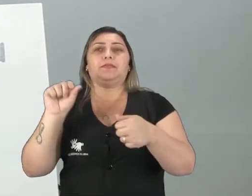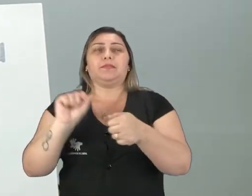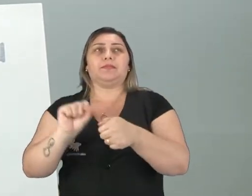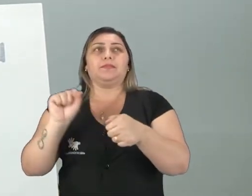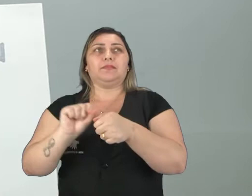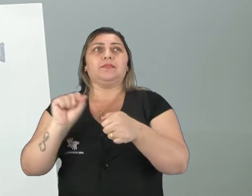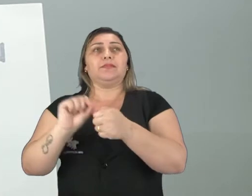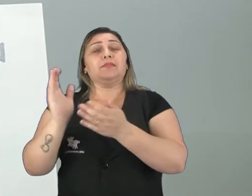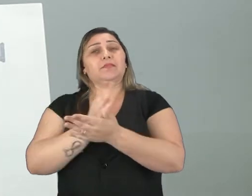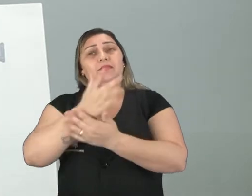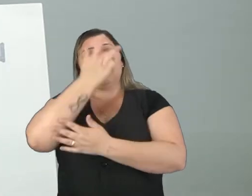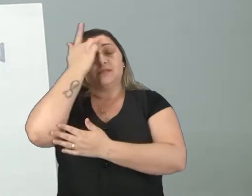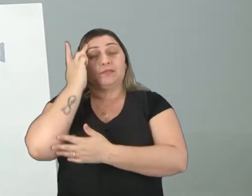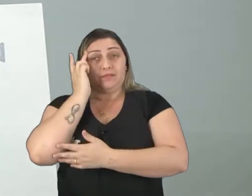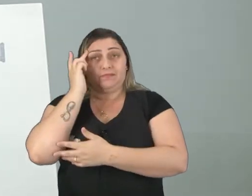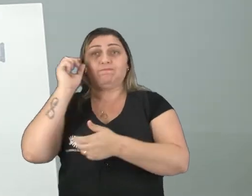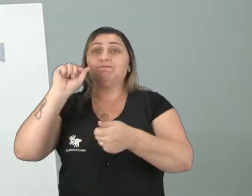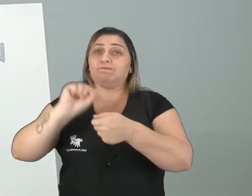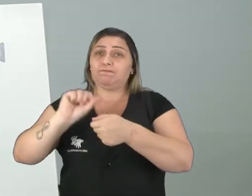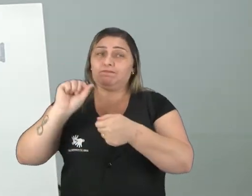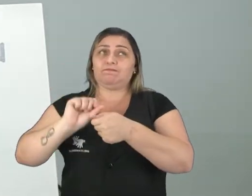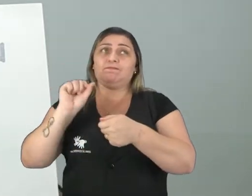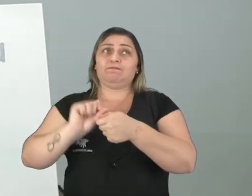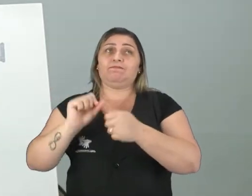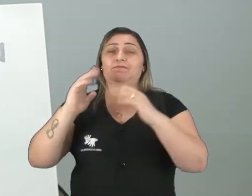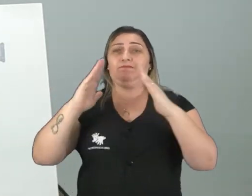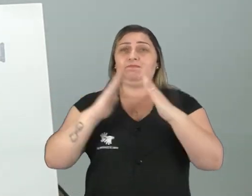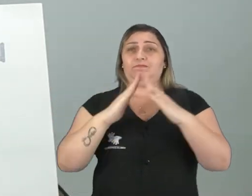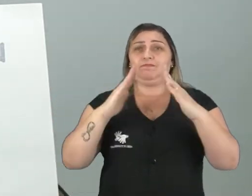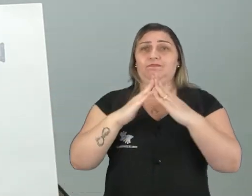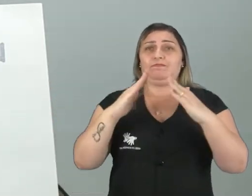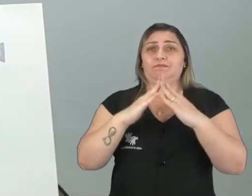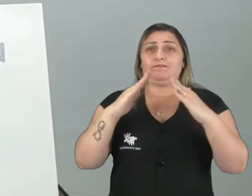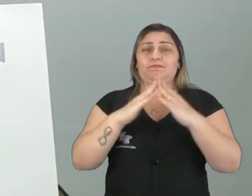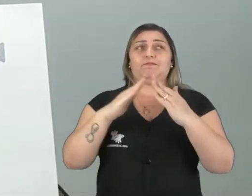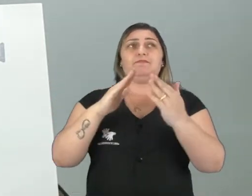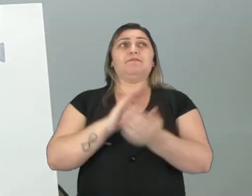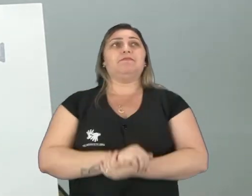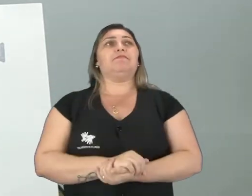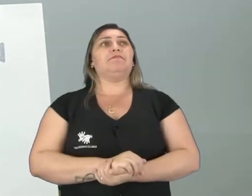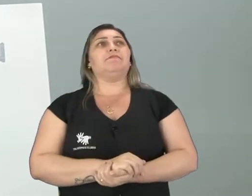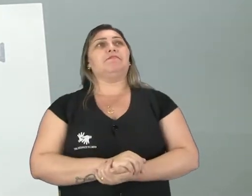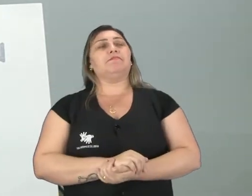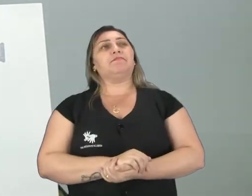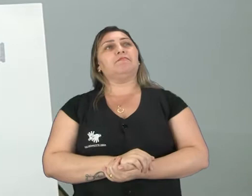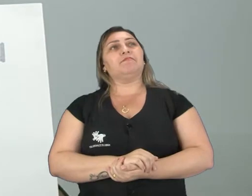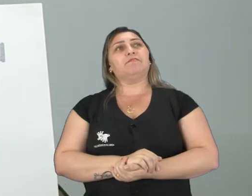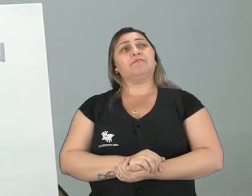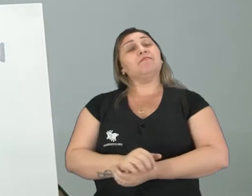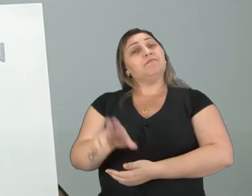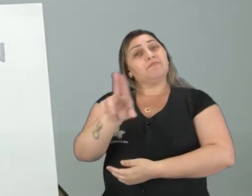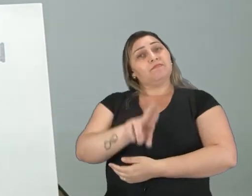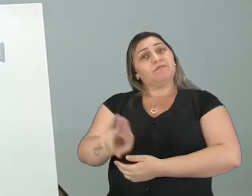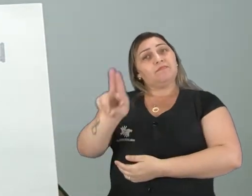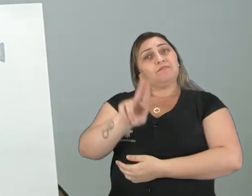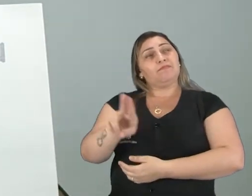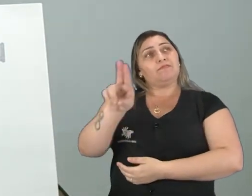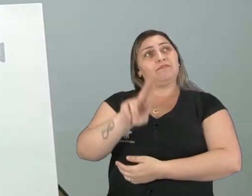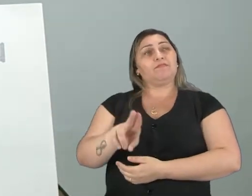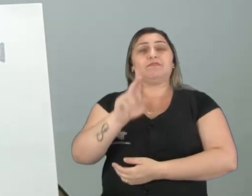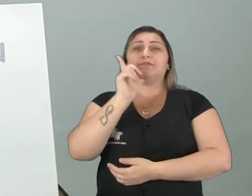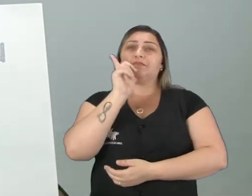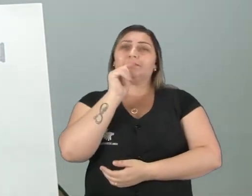fazer, ou que algumas pessoas acabam fazendo na sua casa, de maneira a utilizar